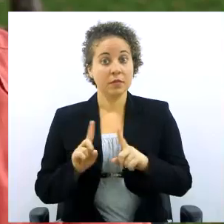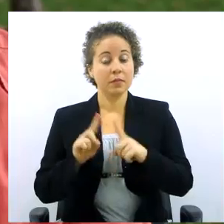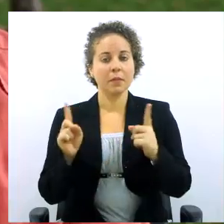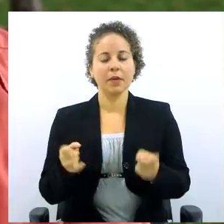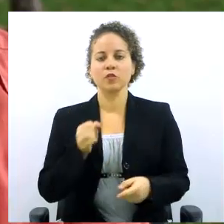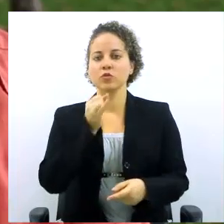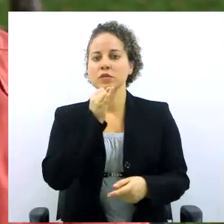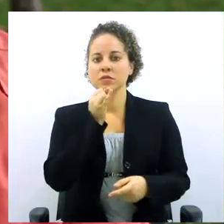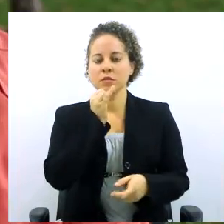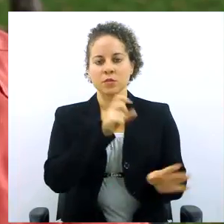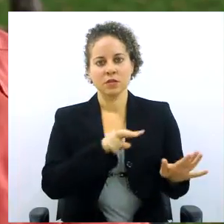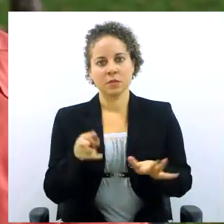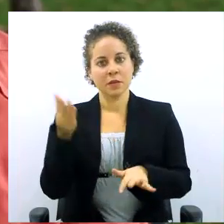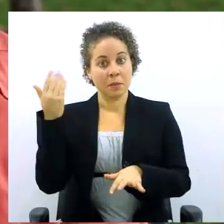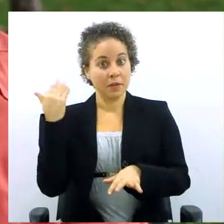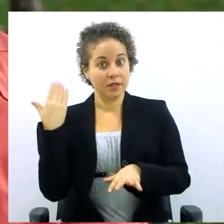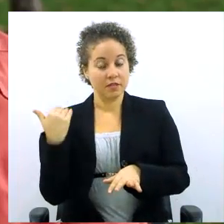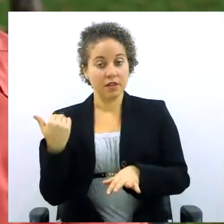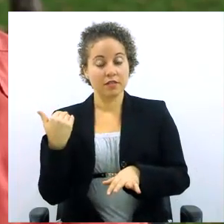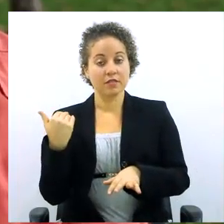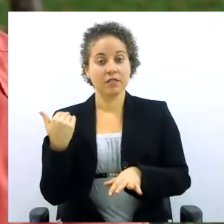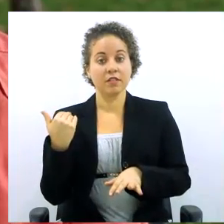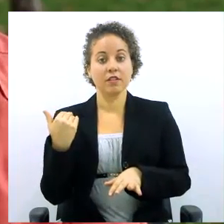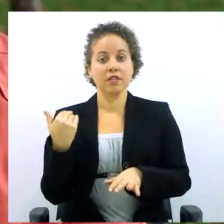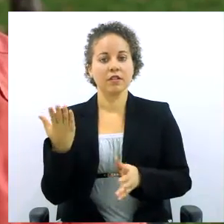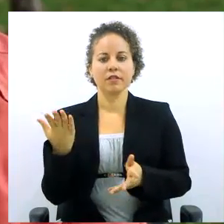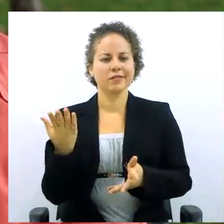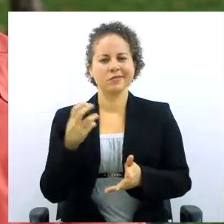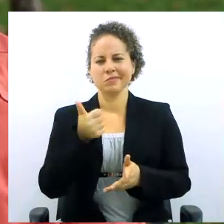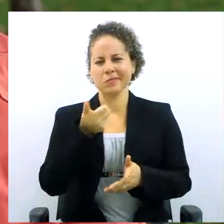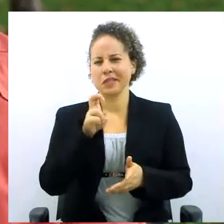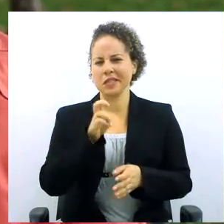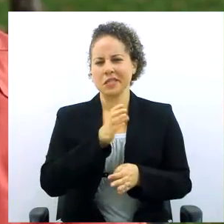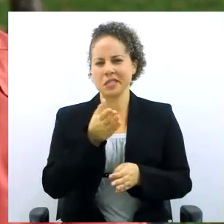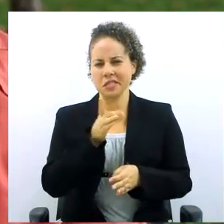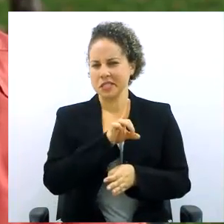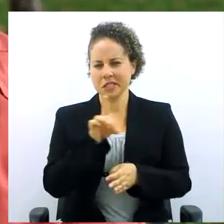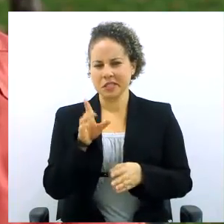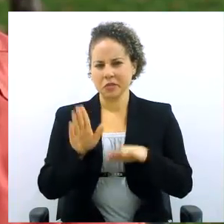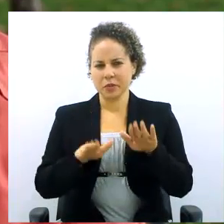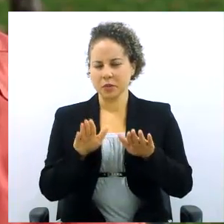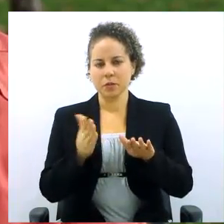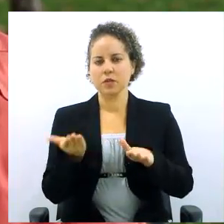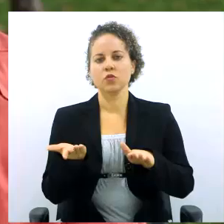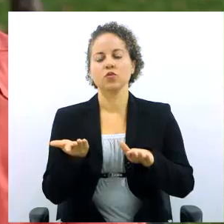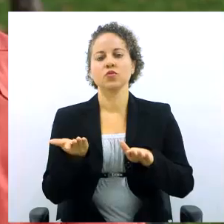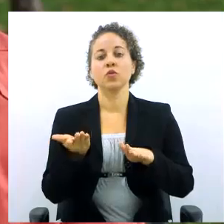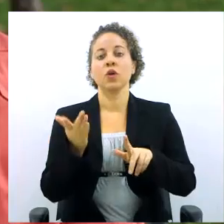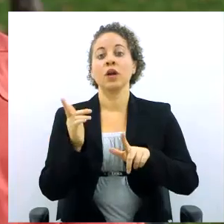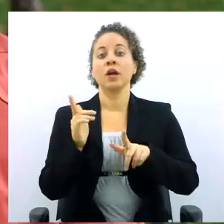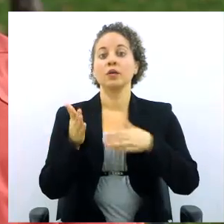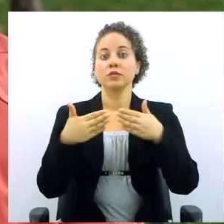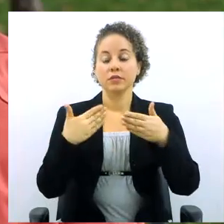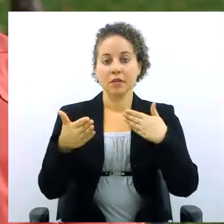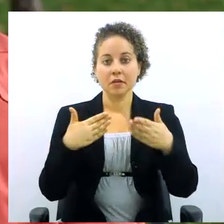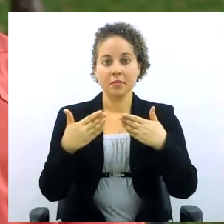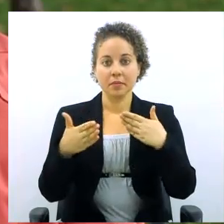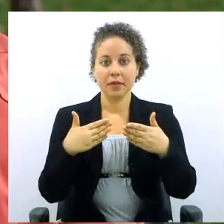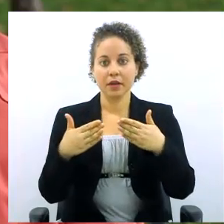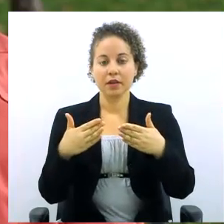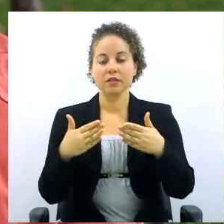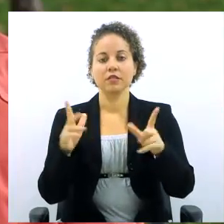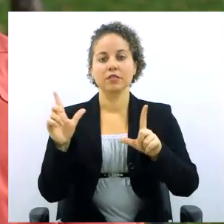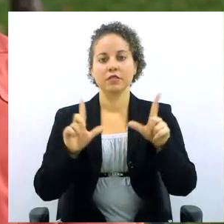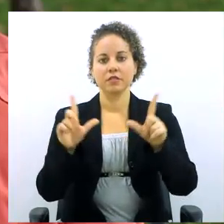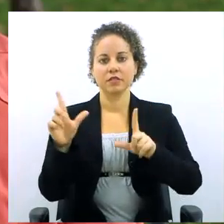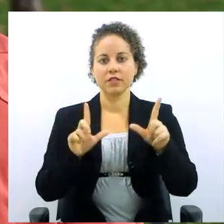por exemplo, a semana passada eu estava ouvindo, ou há 15 dias atrás, estava ouvindo um debate, num